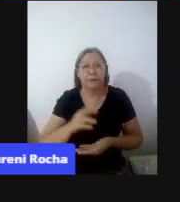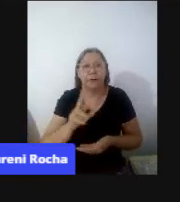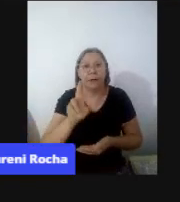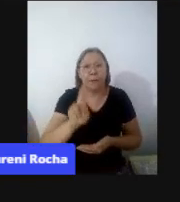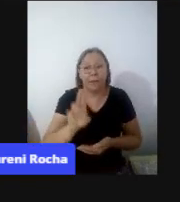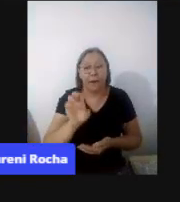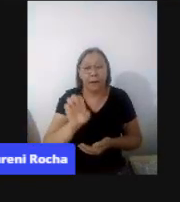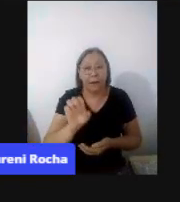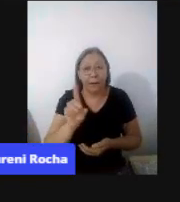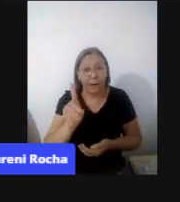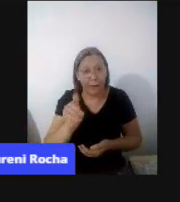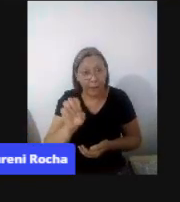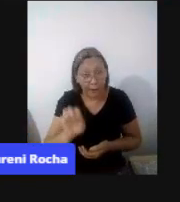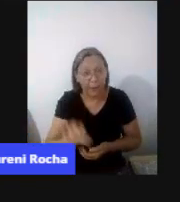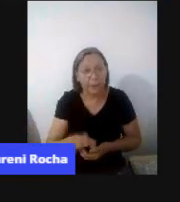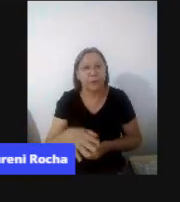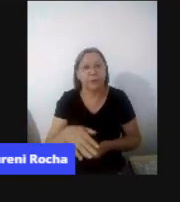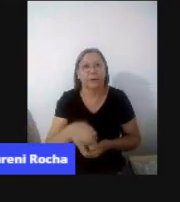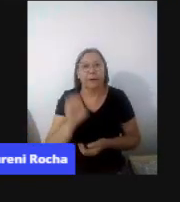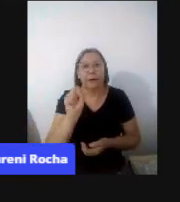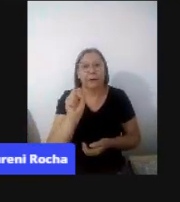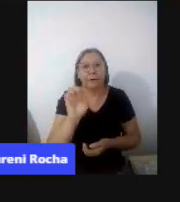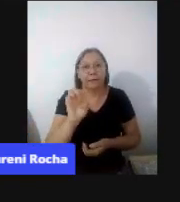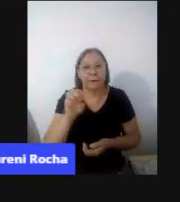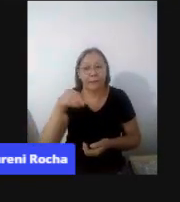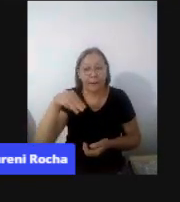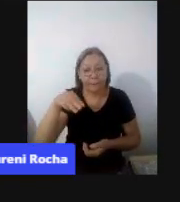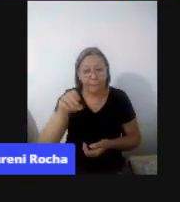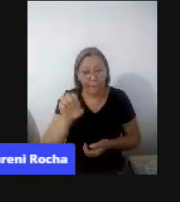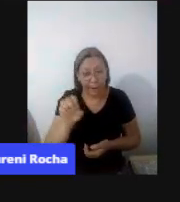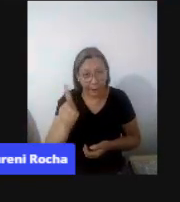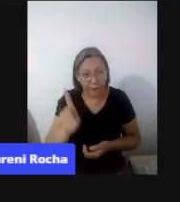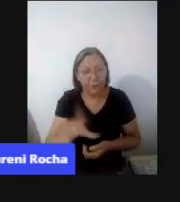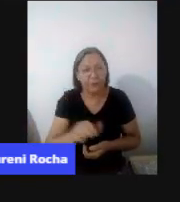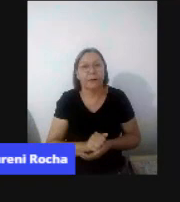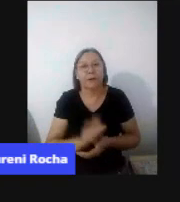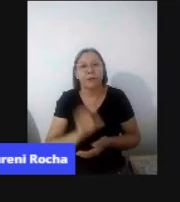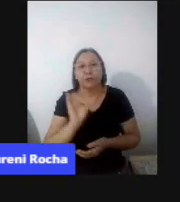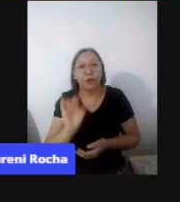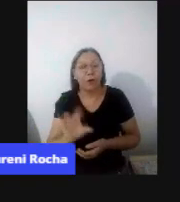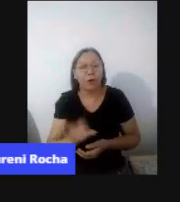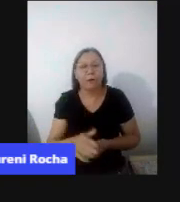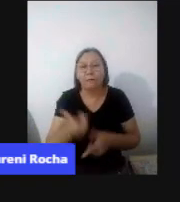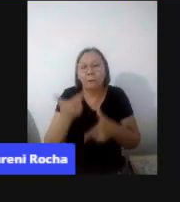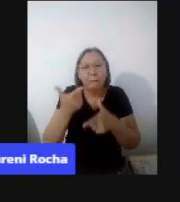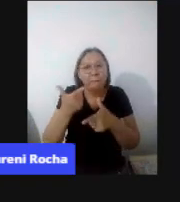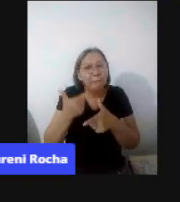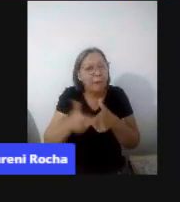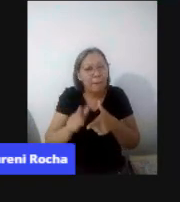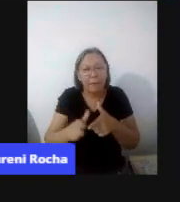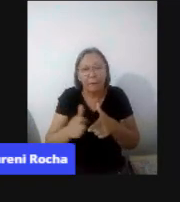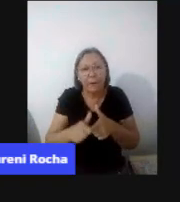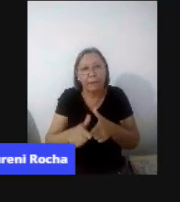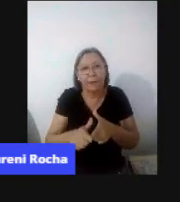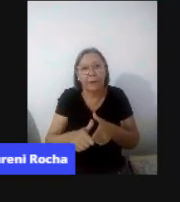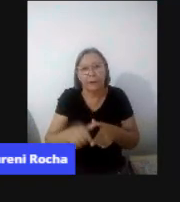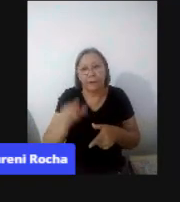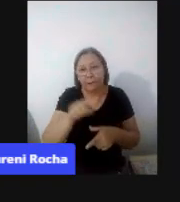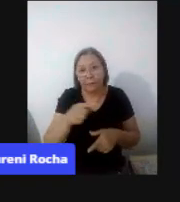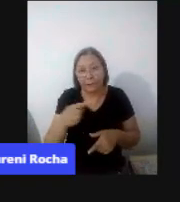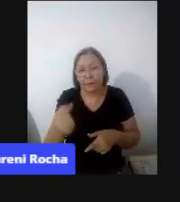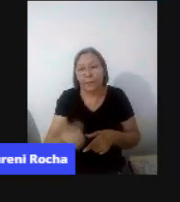assim. Que seja da maneira que vocês são, da melhor maneira possível com o seu trabalho. Que